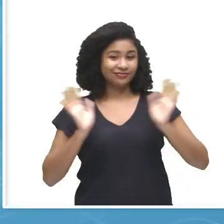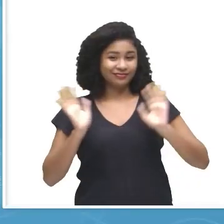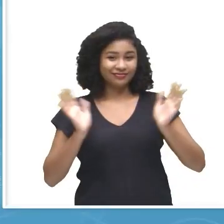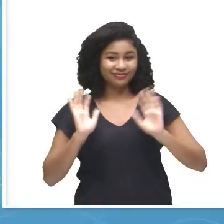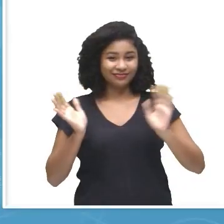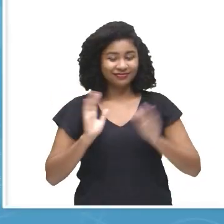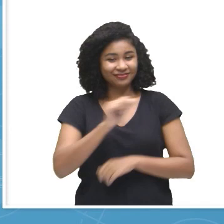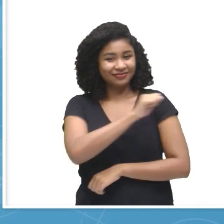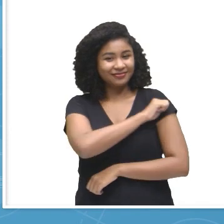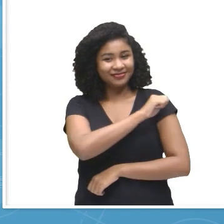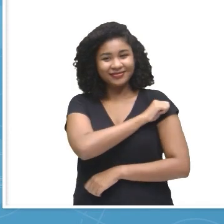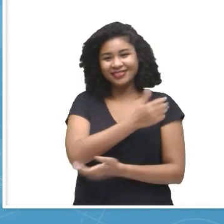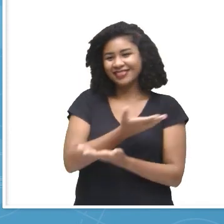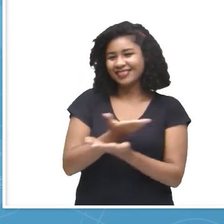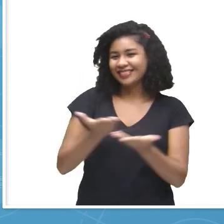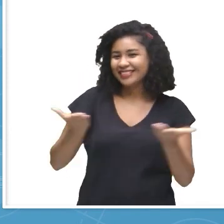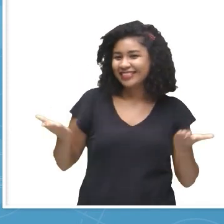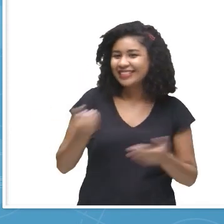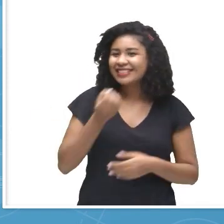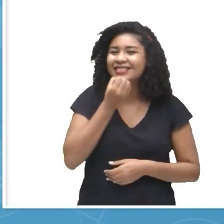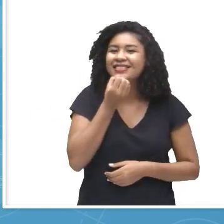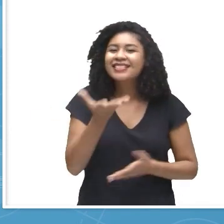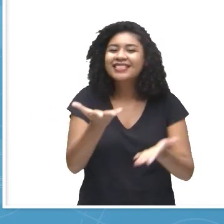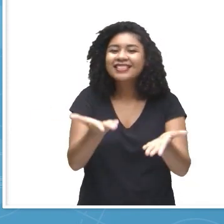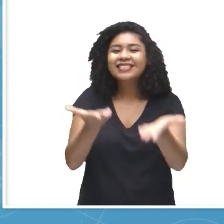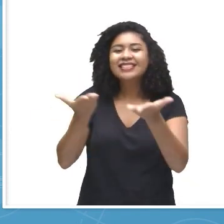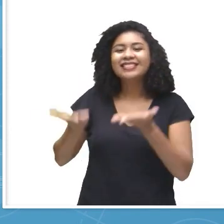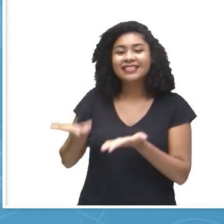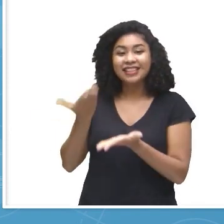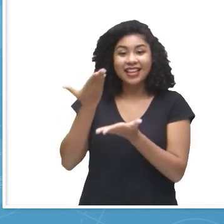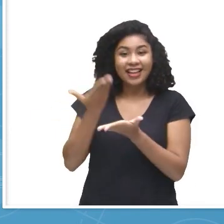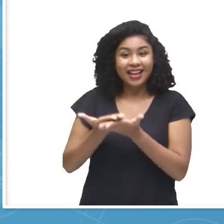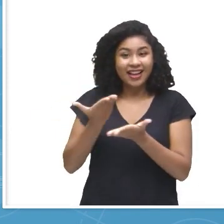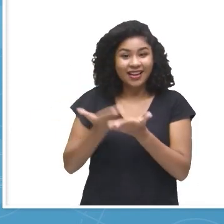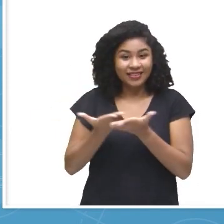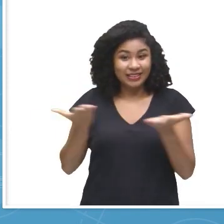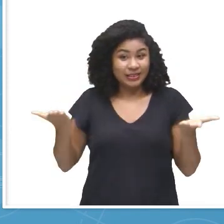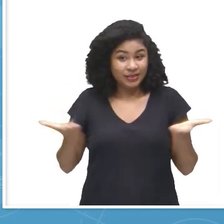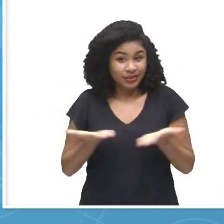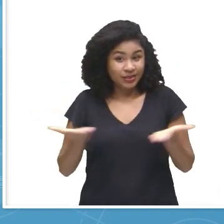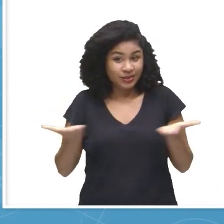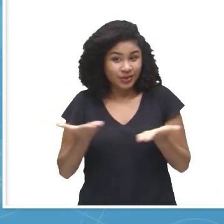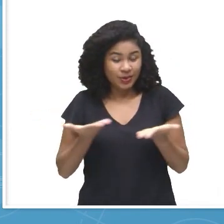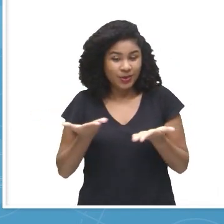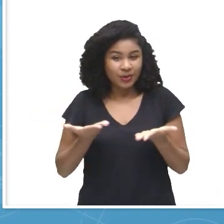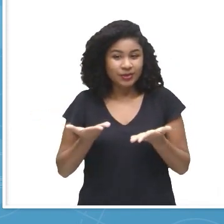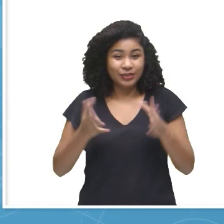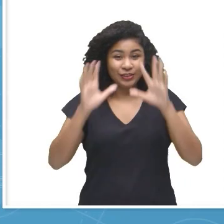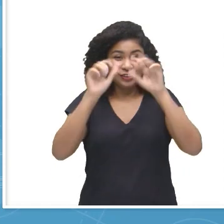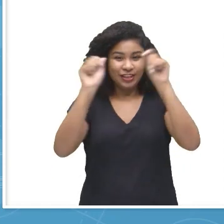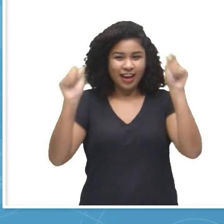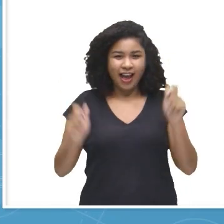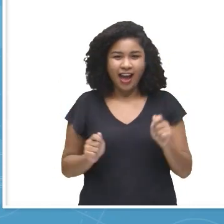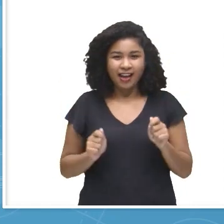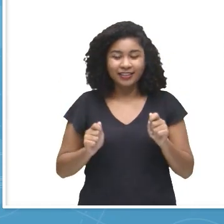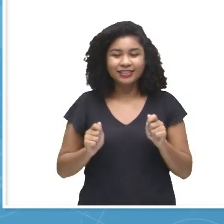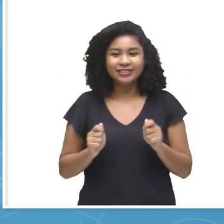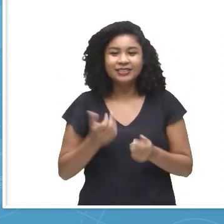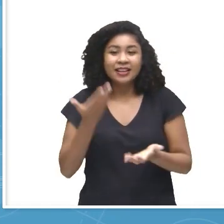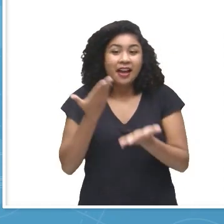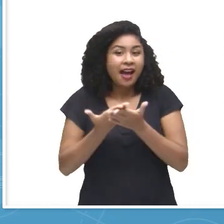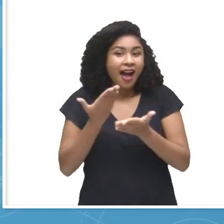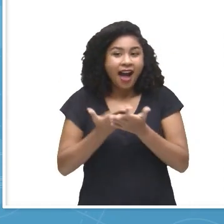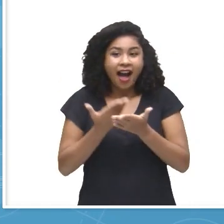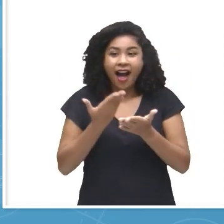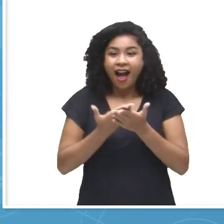Olá, queridos alunos, sejam bem-vindos à nossa aula do componente de artes, aula mais esperada do que a vacina do Covid. Nós vamos